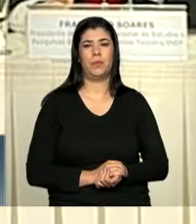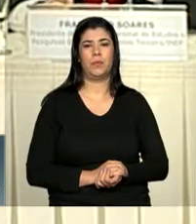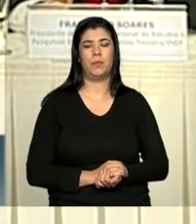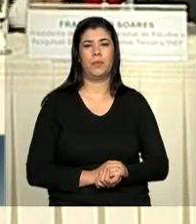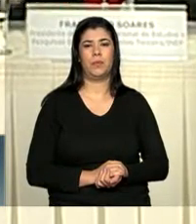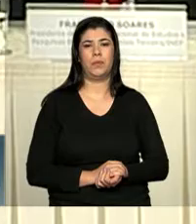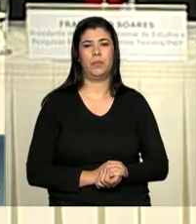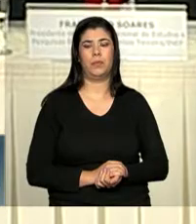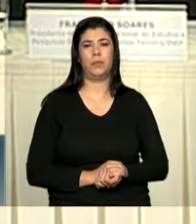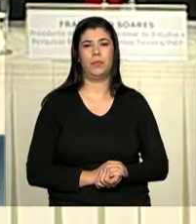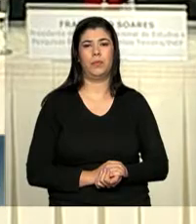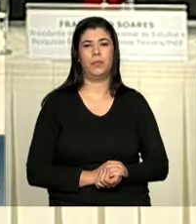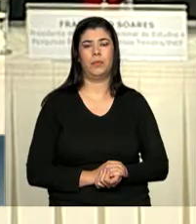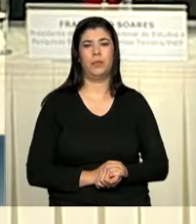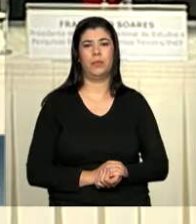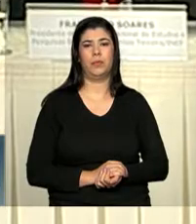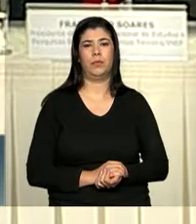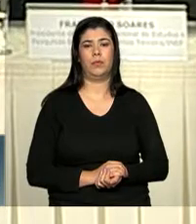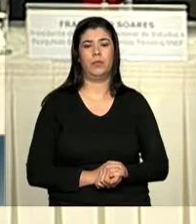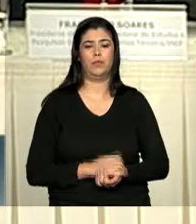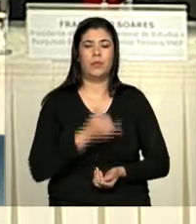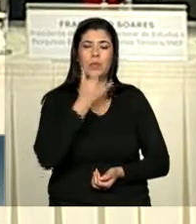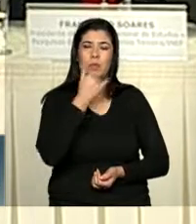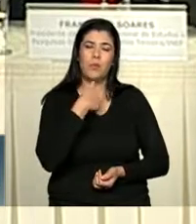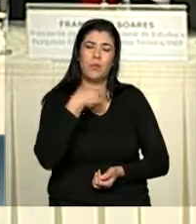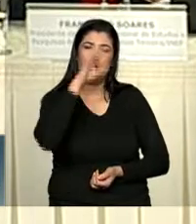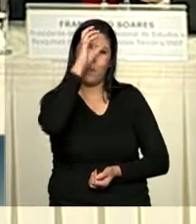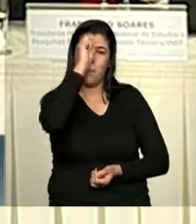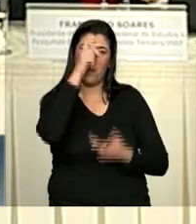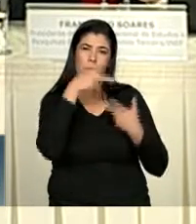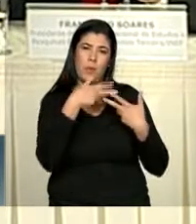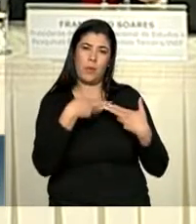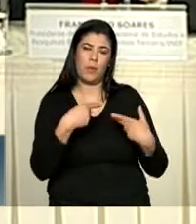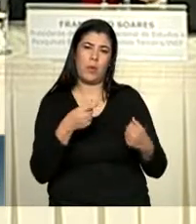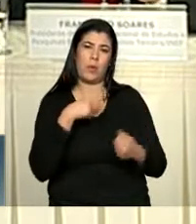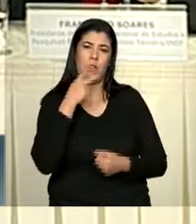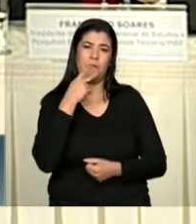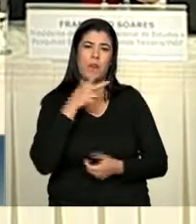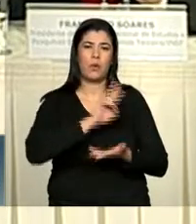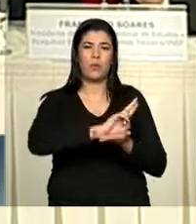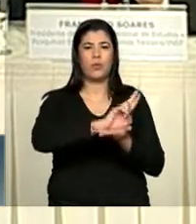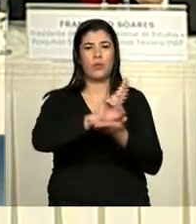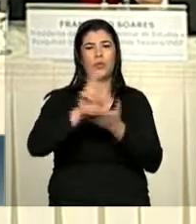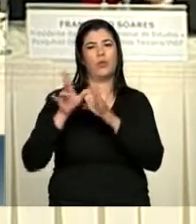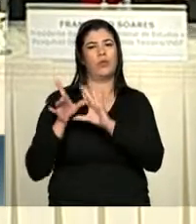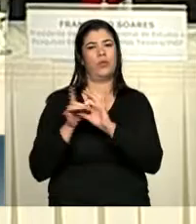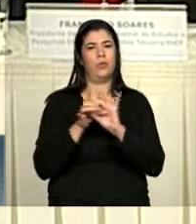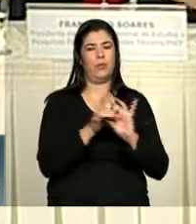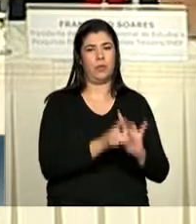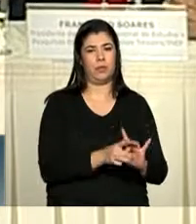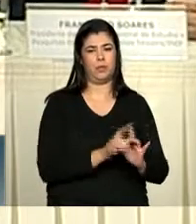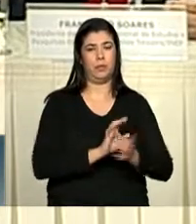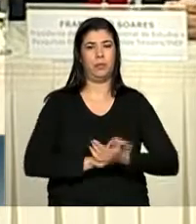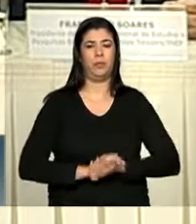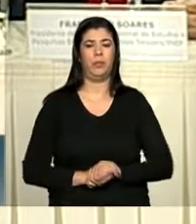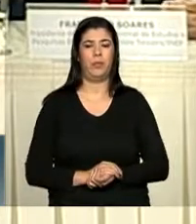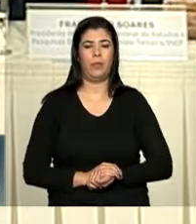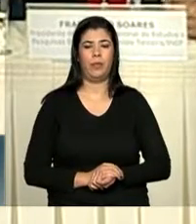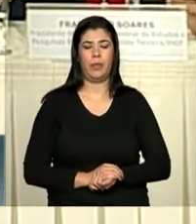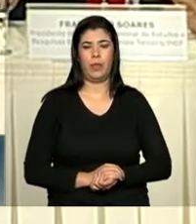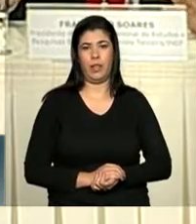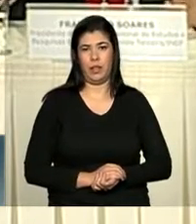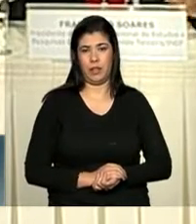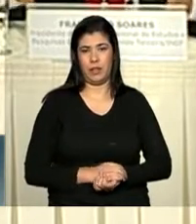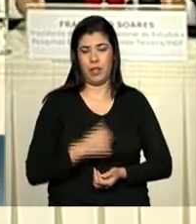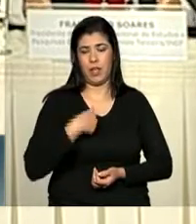Não, porque eu sou um problema. Eu sou um aprendiz. O problema gente, é que não... é a polissemia, né? Não, claro, claro. Não, mas tem uma coisa aqui que eu sou